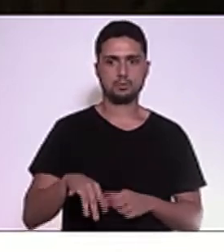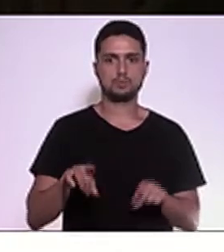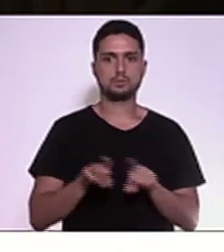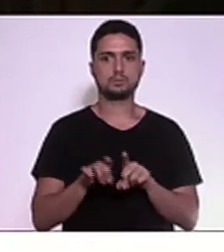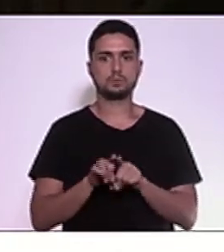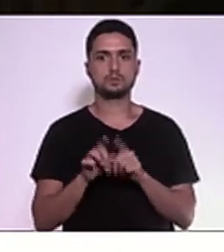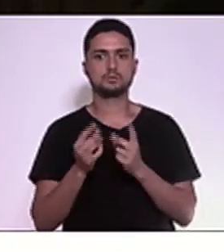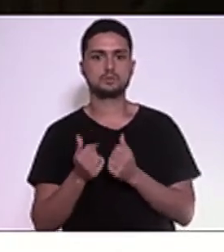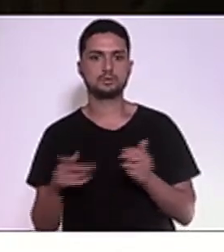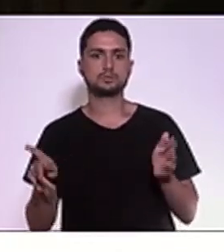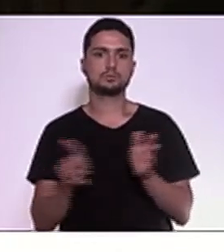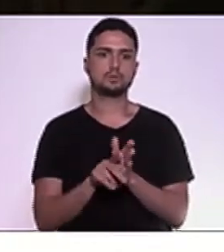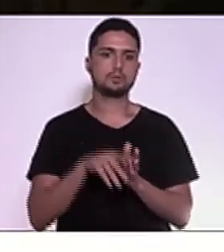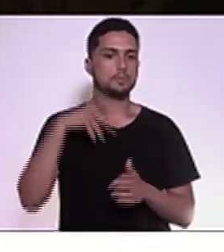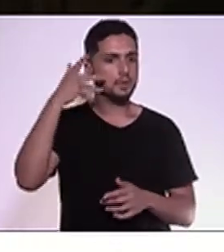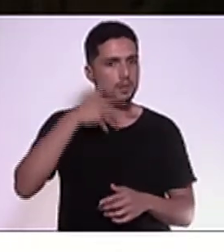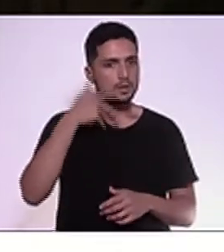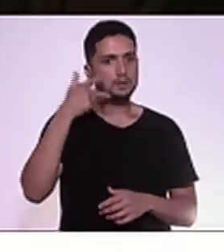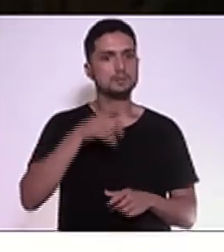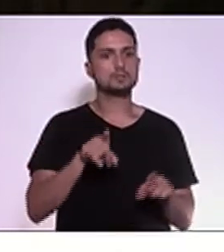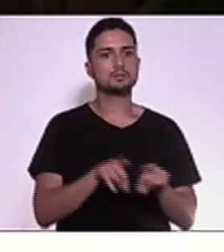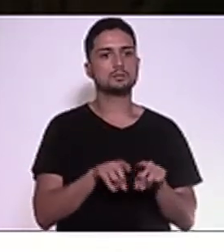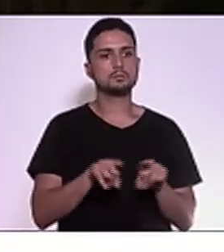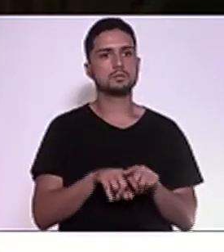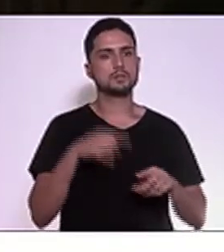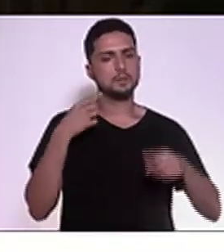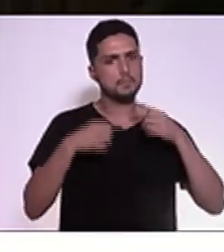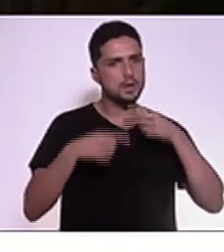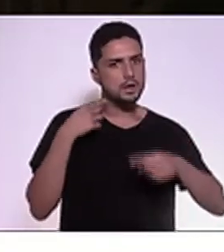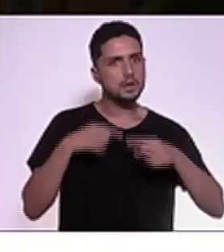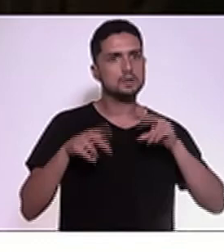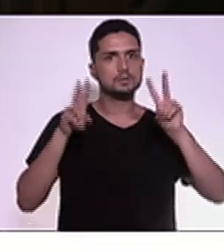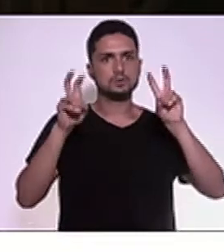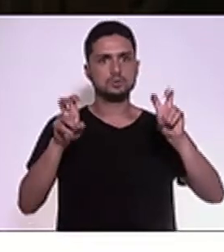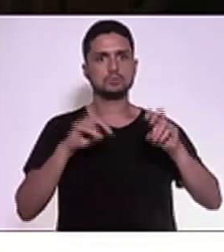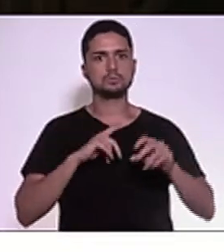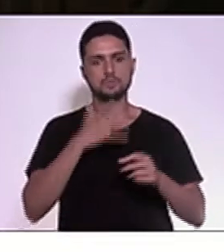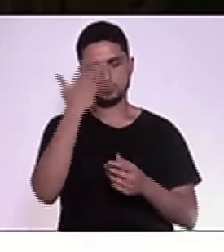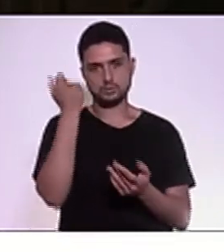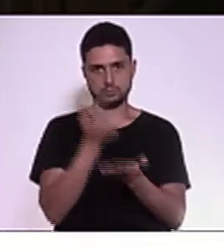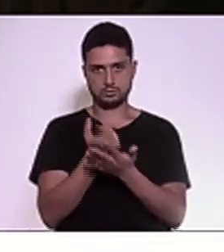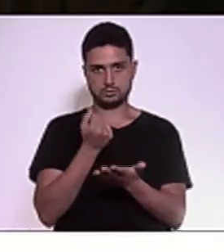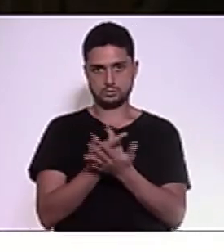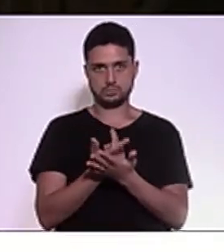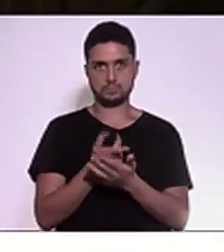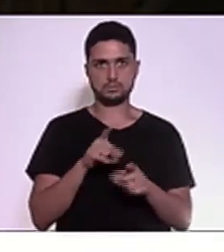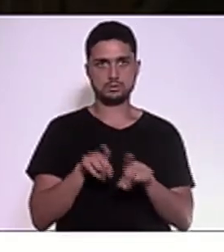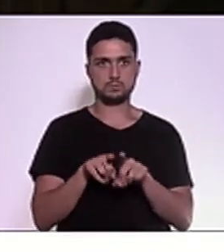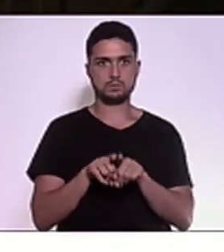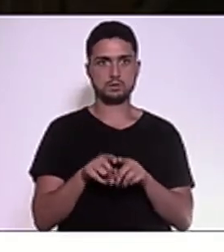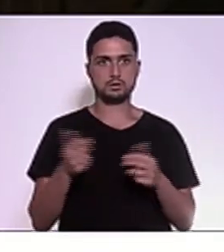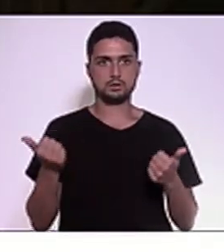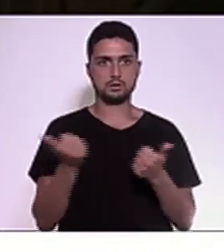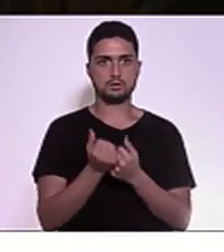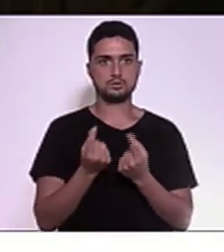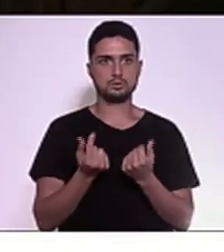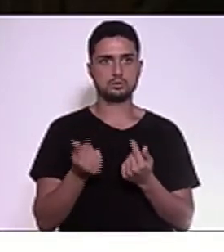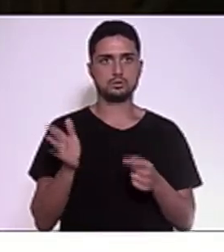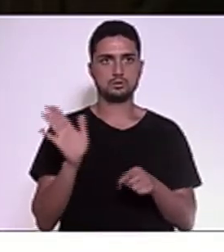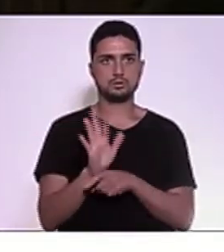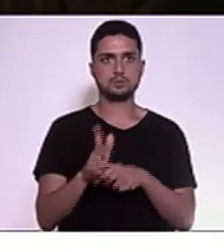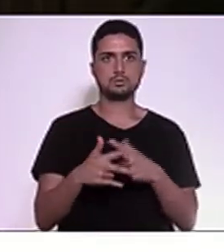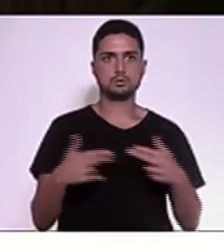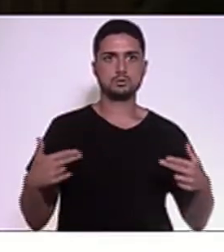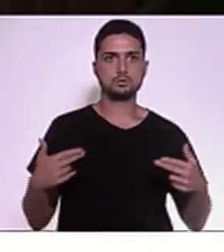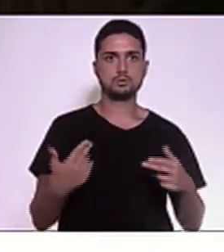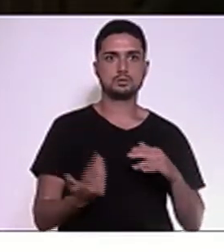realização de cursos, palestras, conferências, debates relativos à questão do consumidor. Auxílios, subvenções e contribuições de